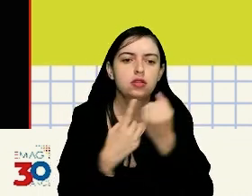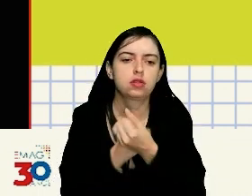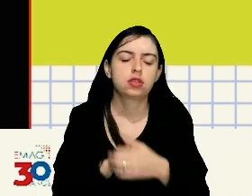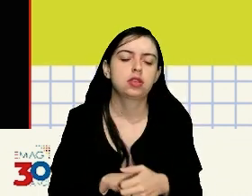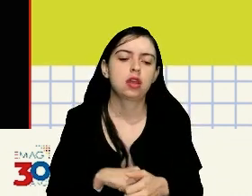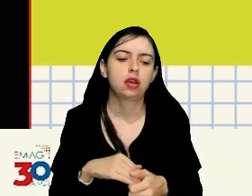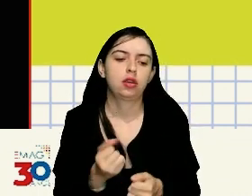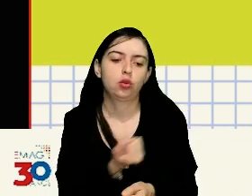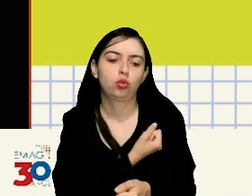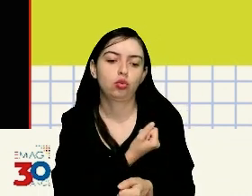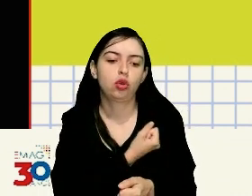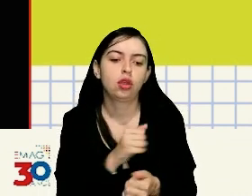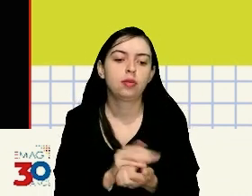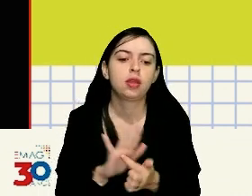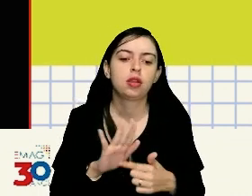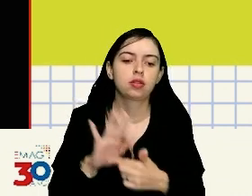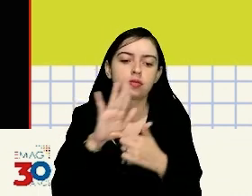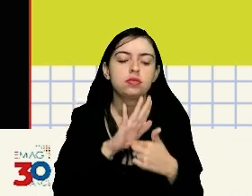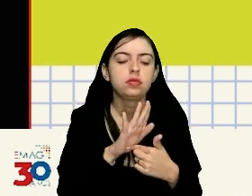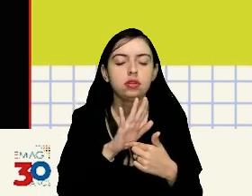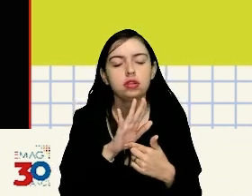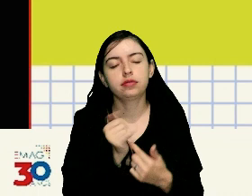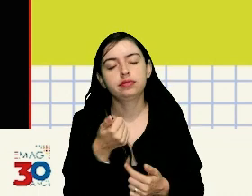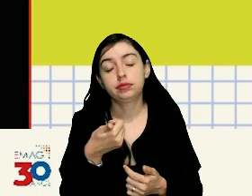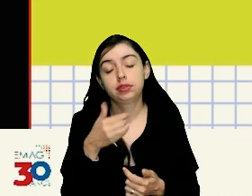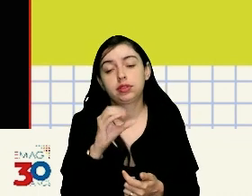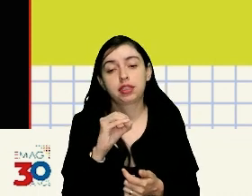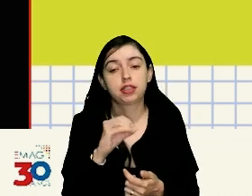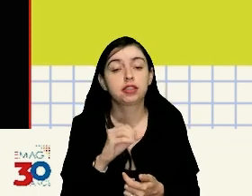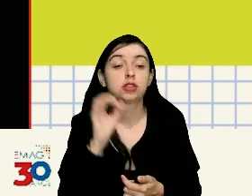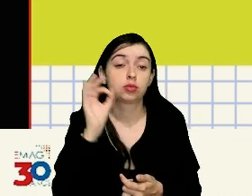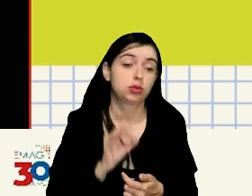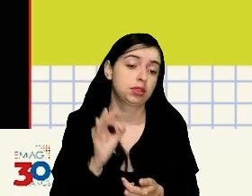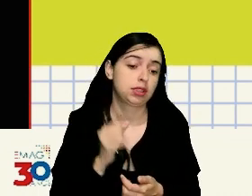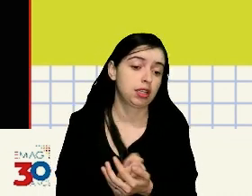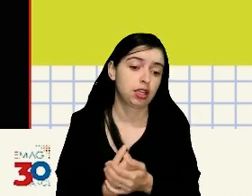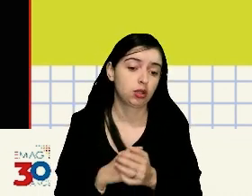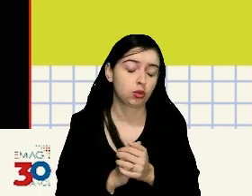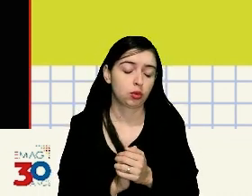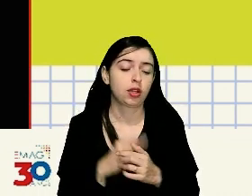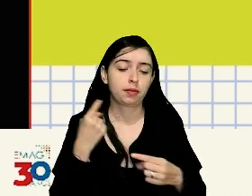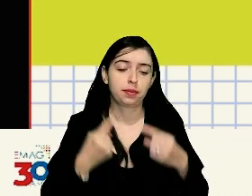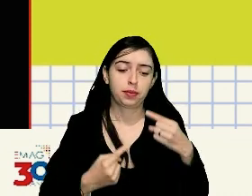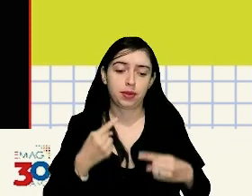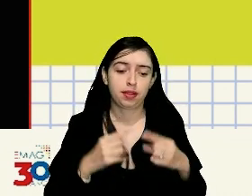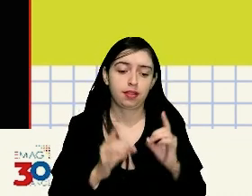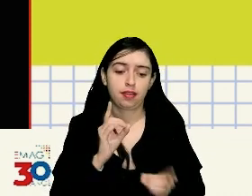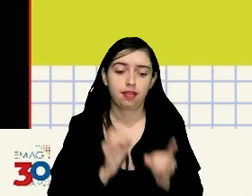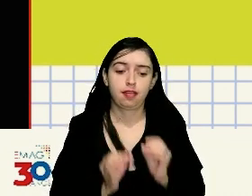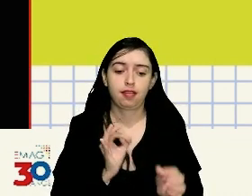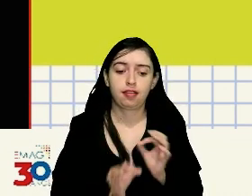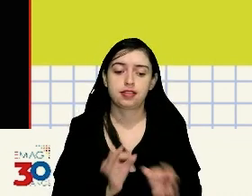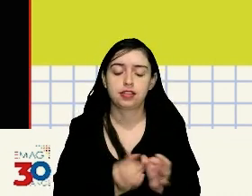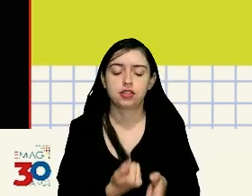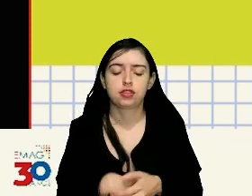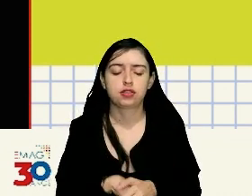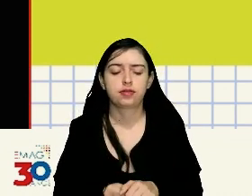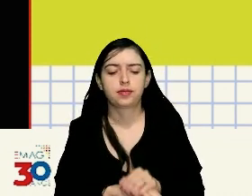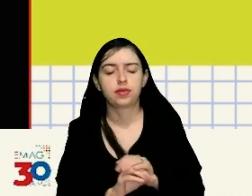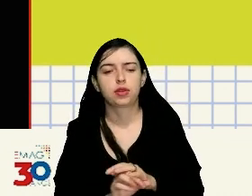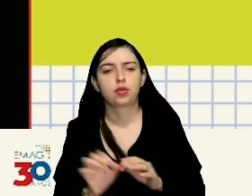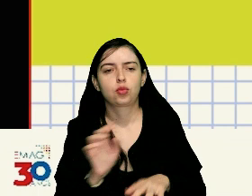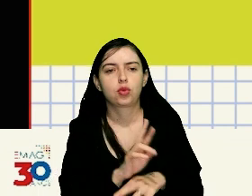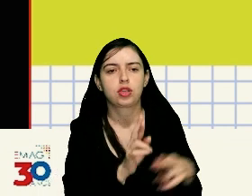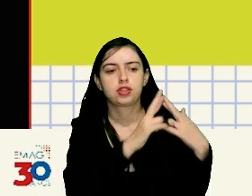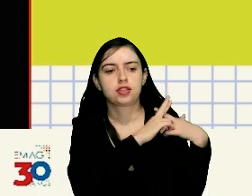ainda representam só 10% da política, as mulheres ocupam apenas 37% dos cargos gerenciais. Para os pais de meninas, eu não